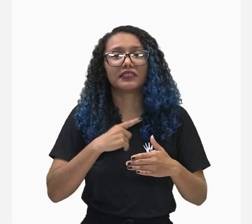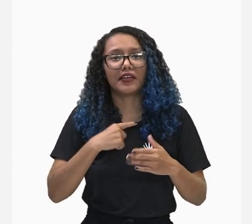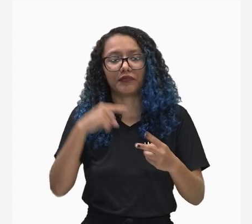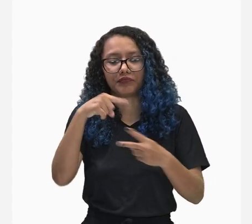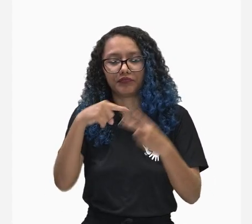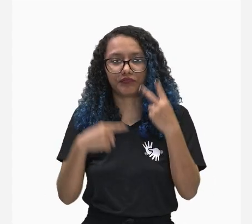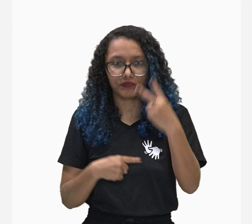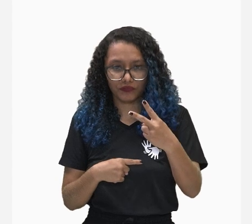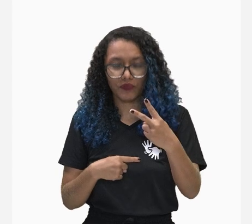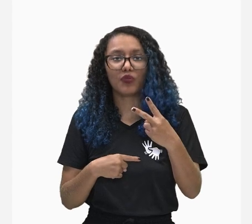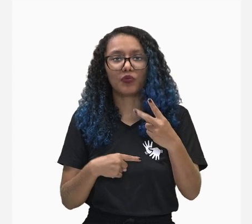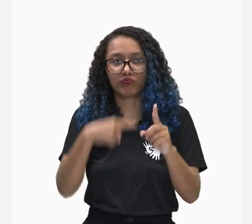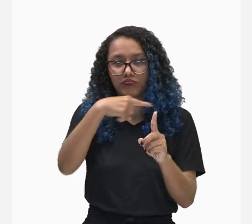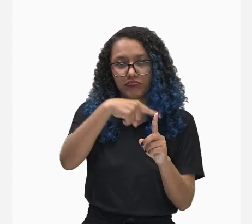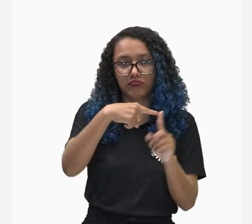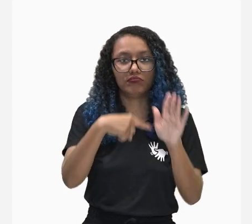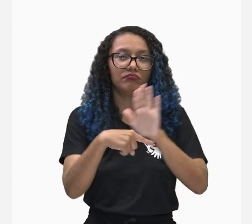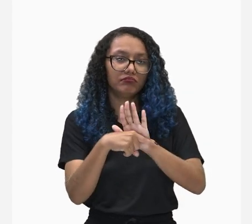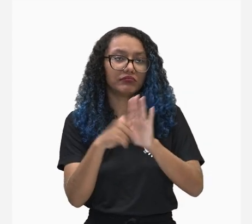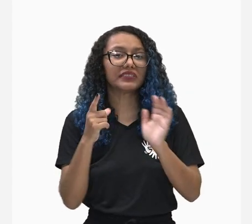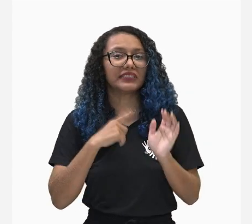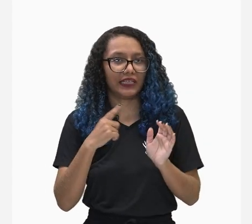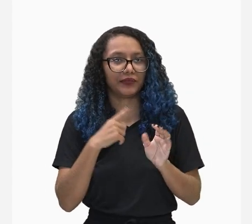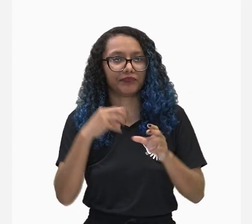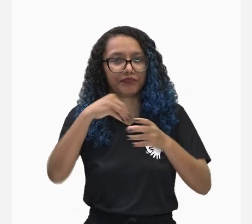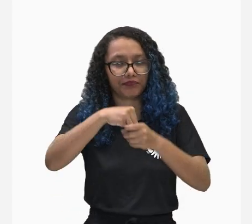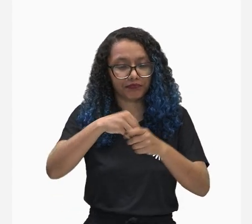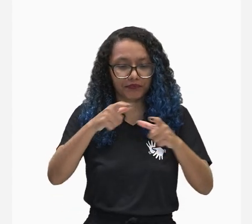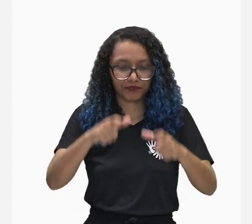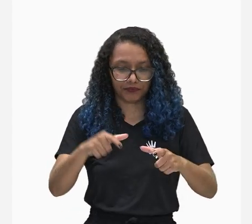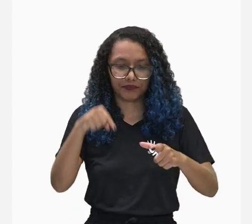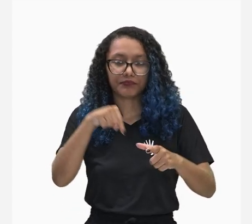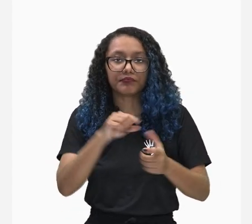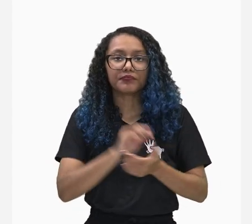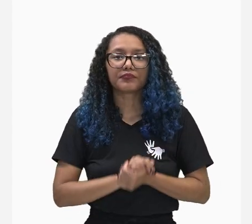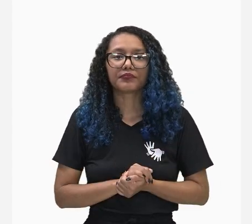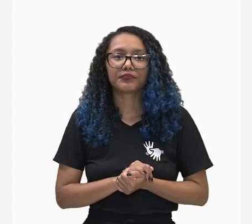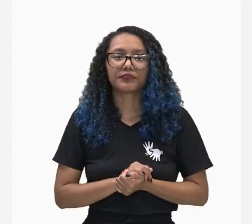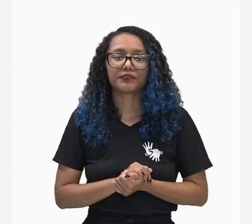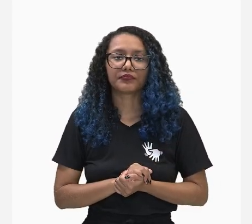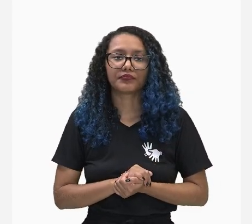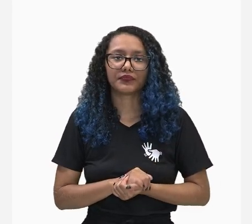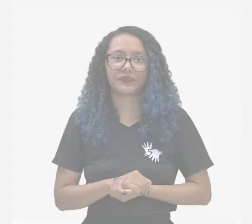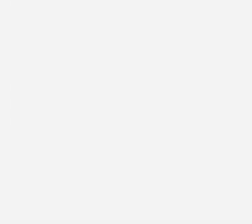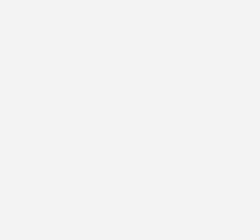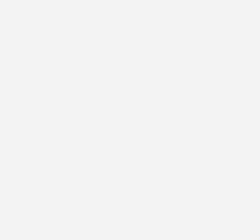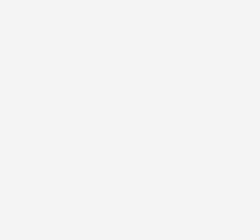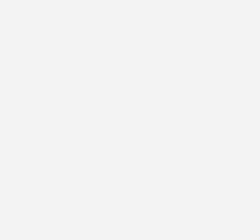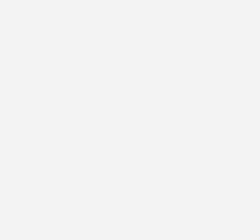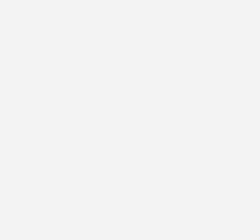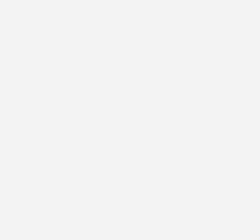de forma positiva ou negativa. Portanto, né, o ácido sulfúrico, o